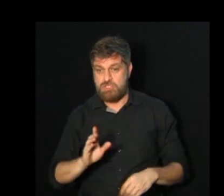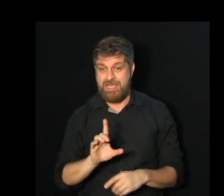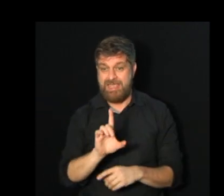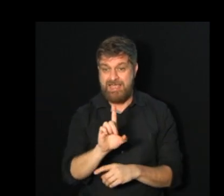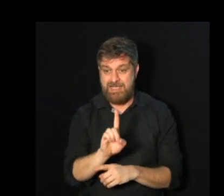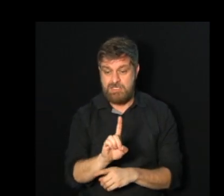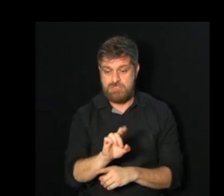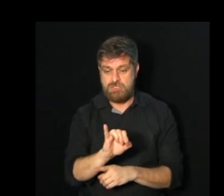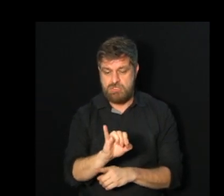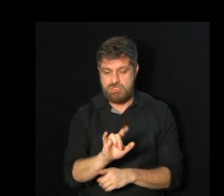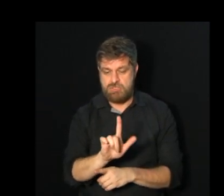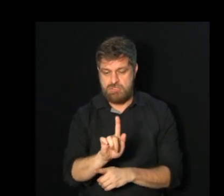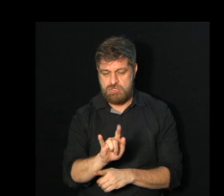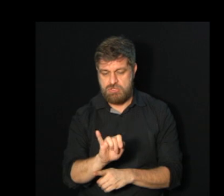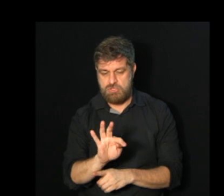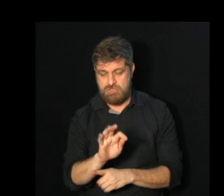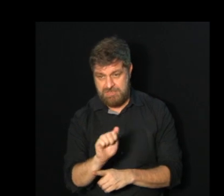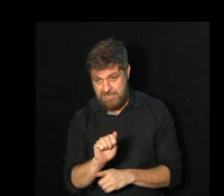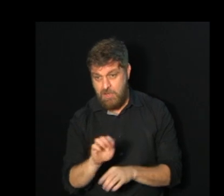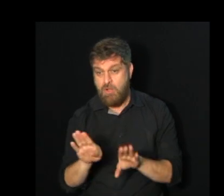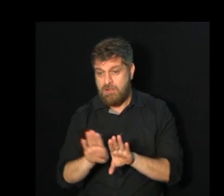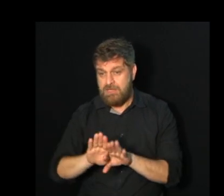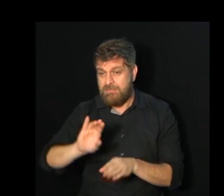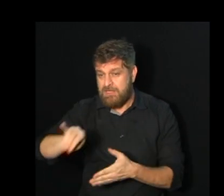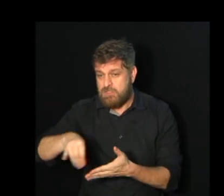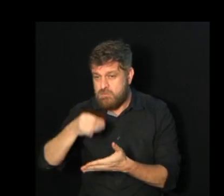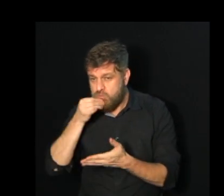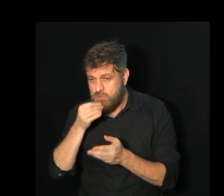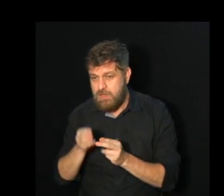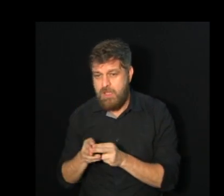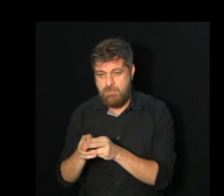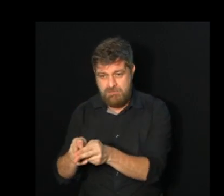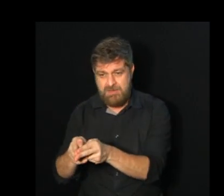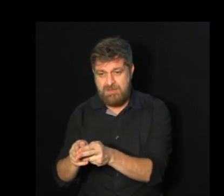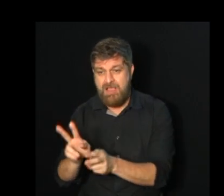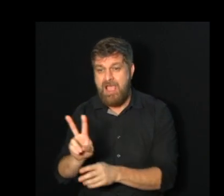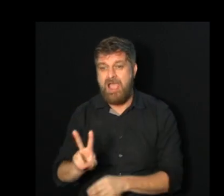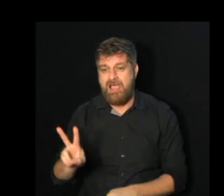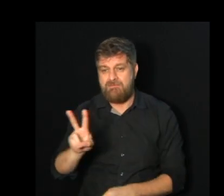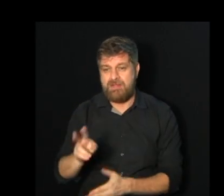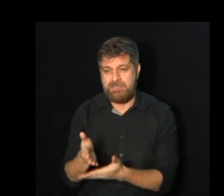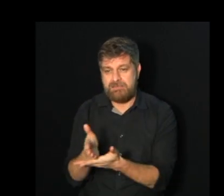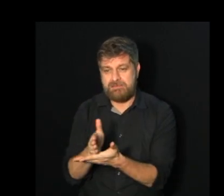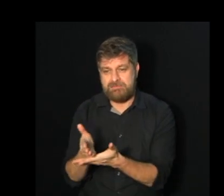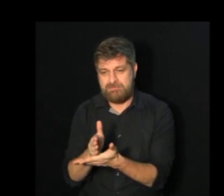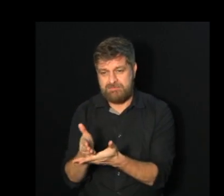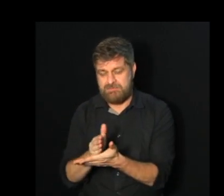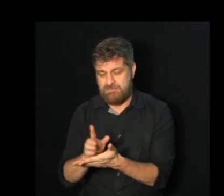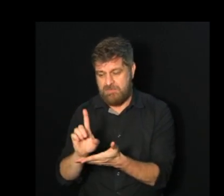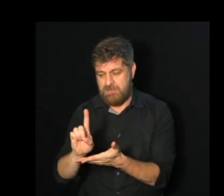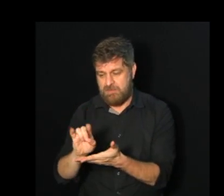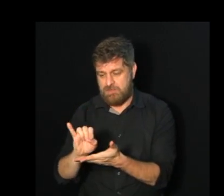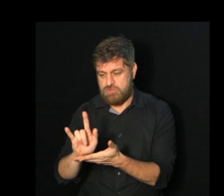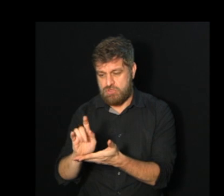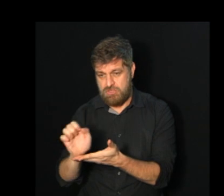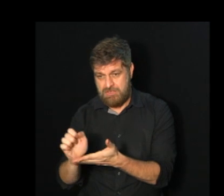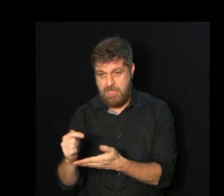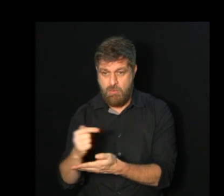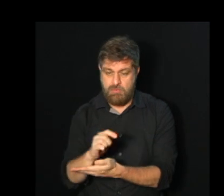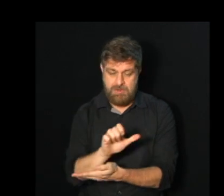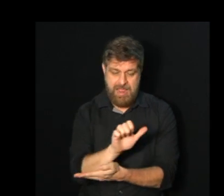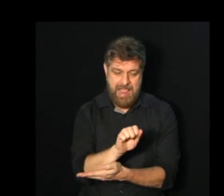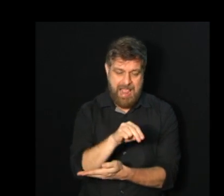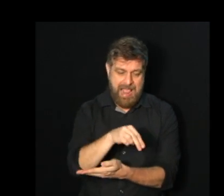né? Também em Jundiaí, Mogi Guaçu, e Valinhos, que é híbrida. É digital uma perna e analógica a